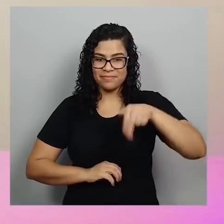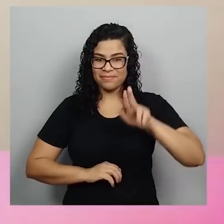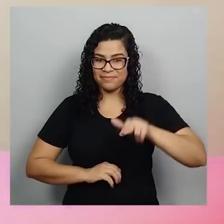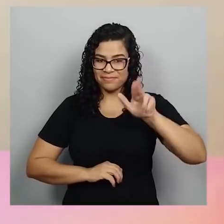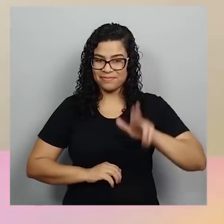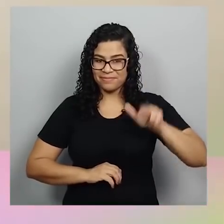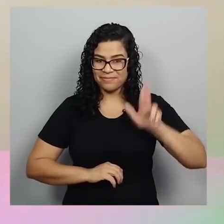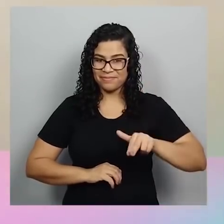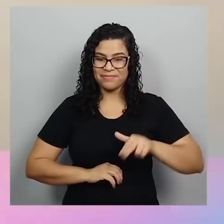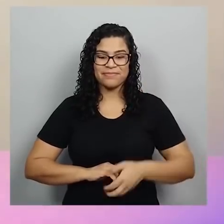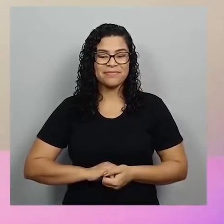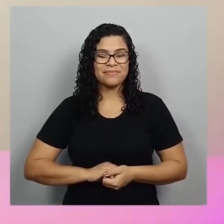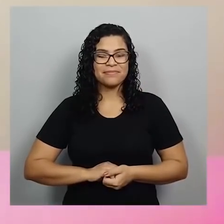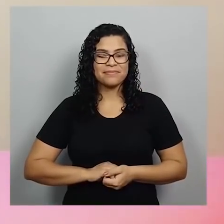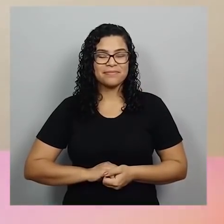pincel,